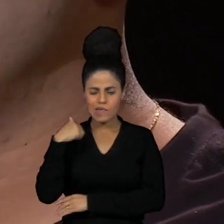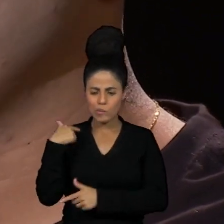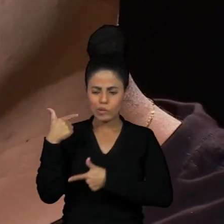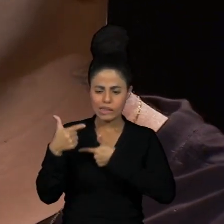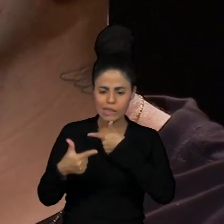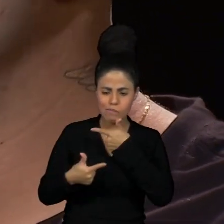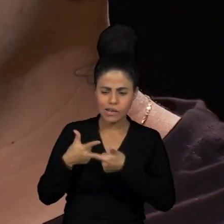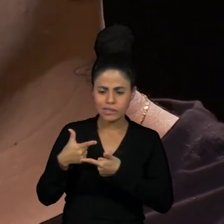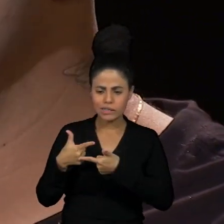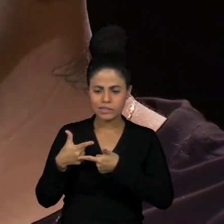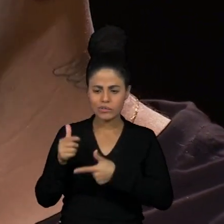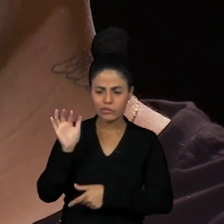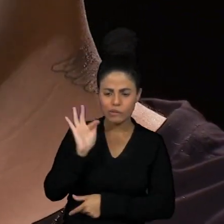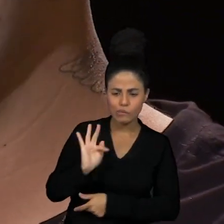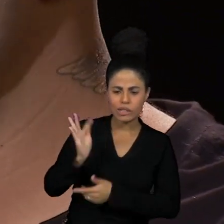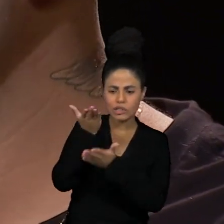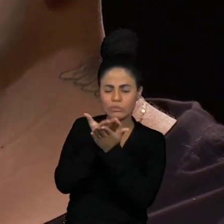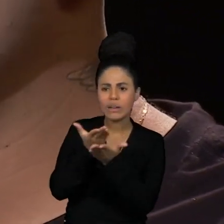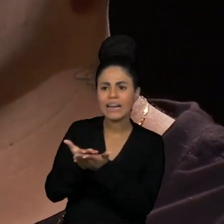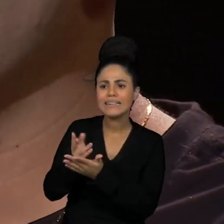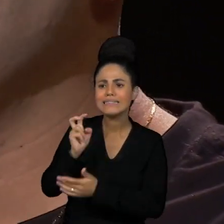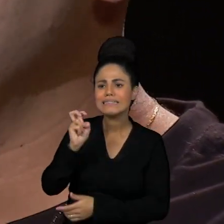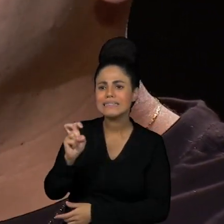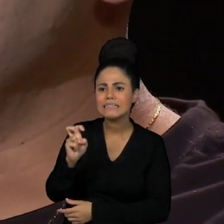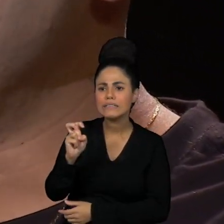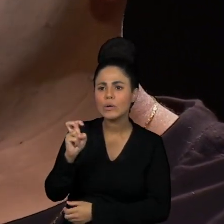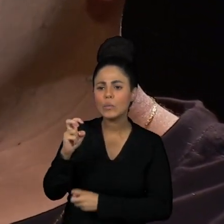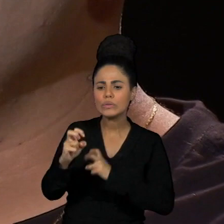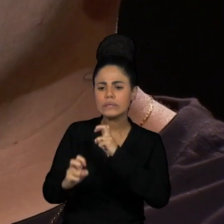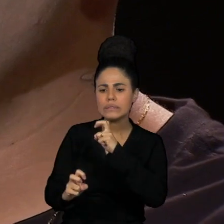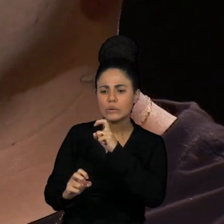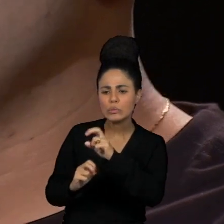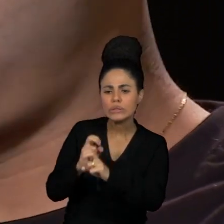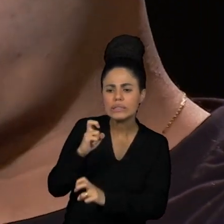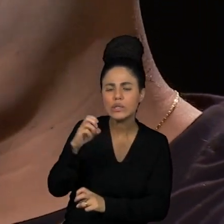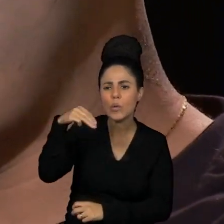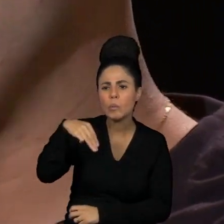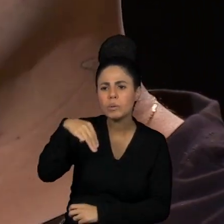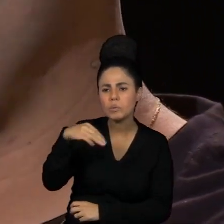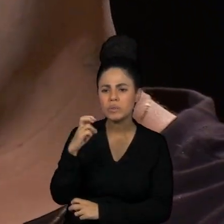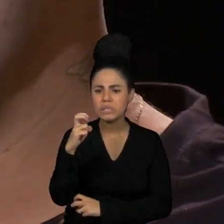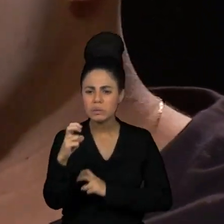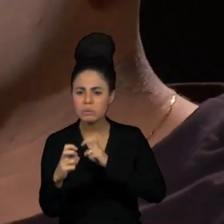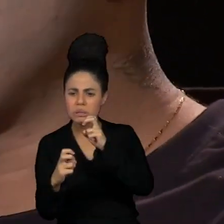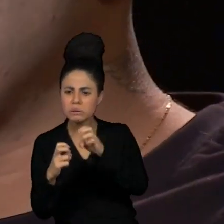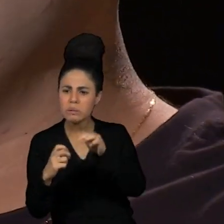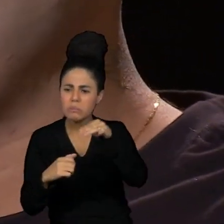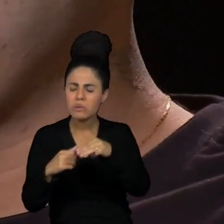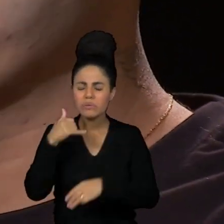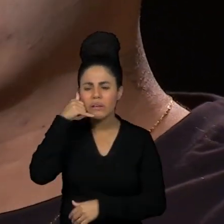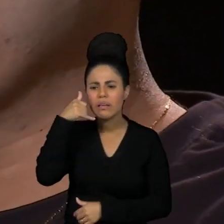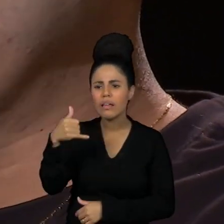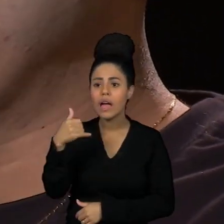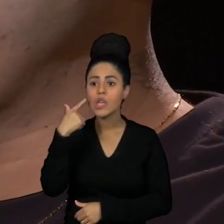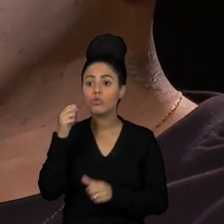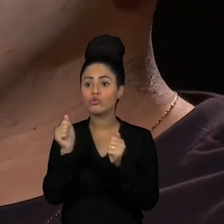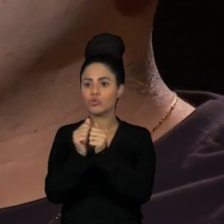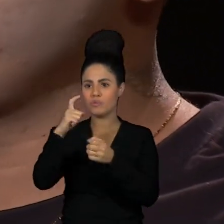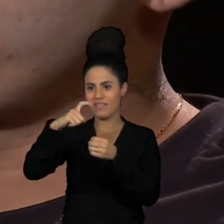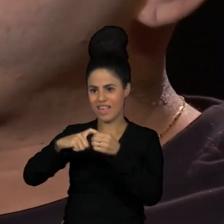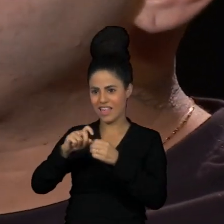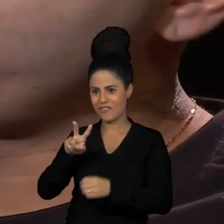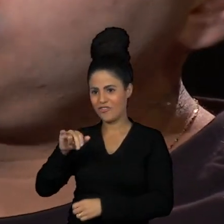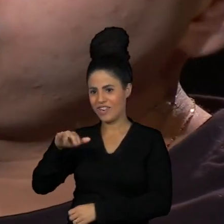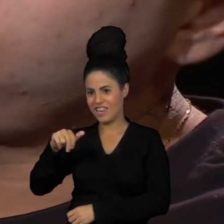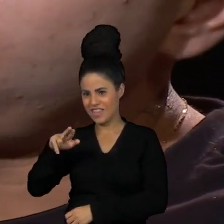trabalhando na faculdade, o banco deve ficar ligando a cada 5 minutos. E aí foi quando eu me juntei com o Vinícius, que é o meu sócio aqui, e a